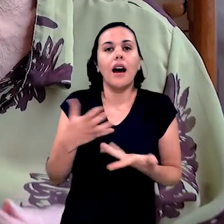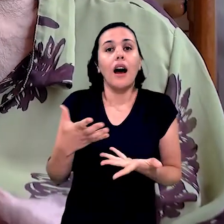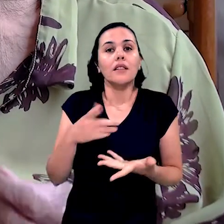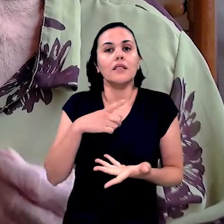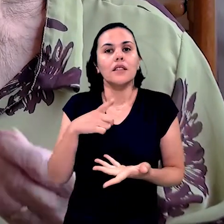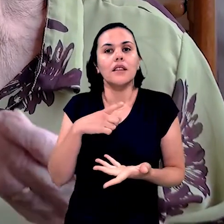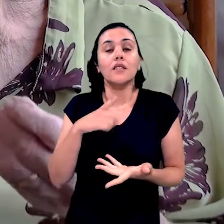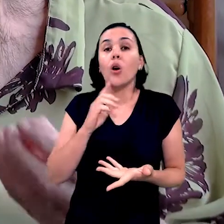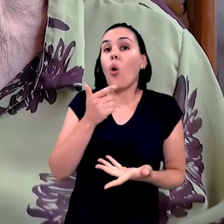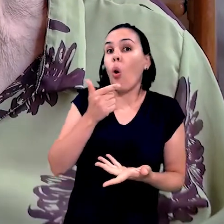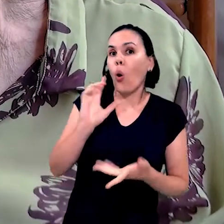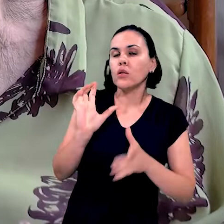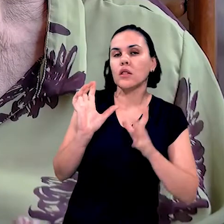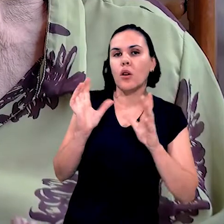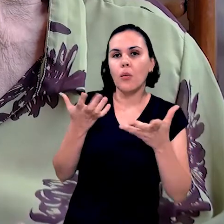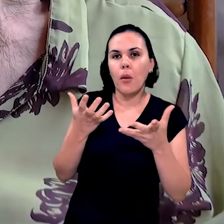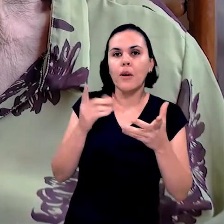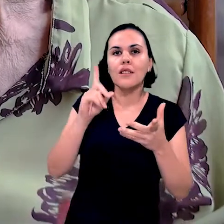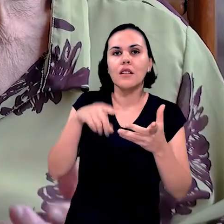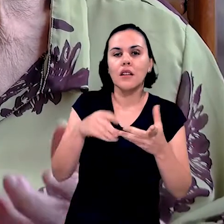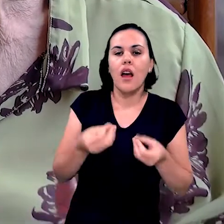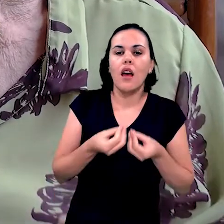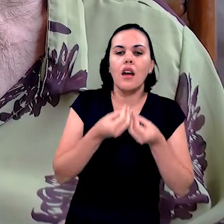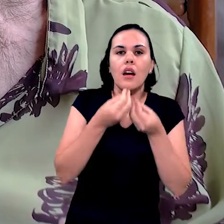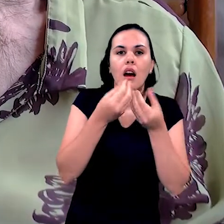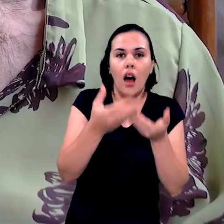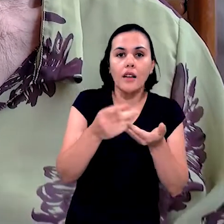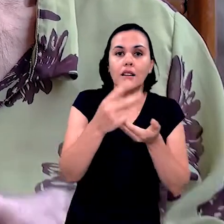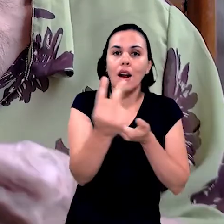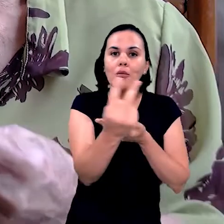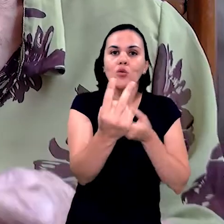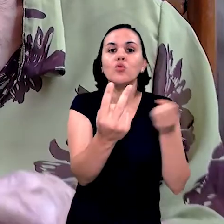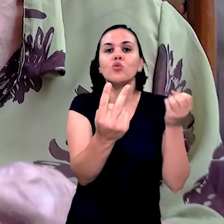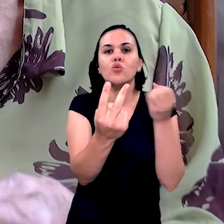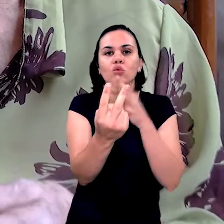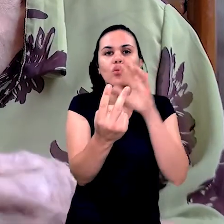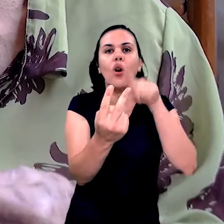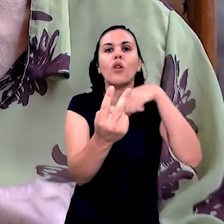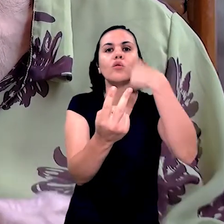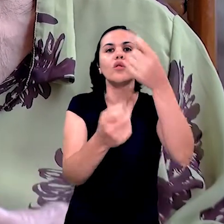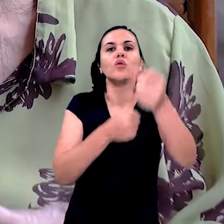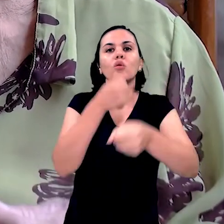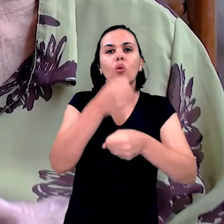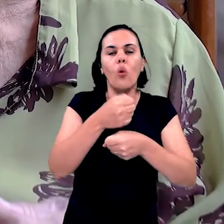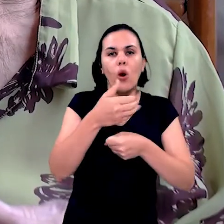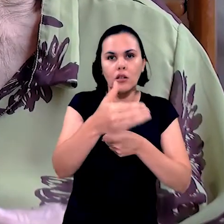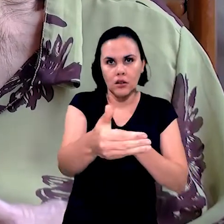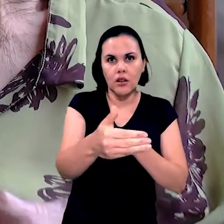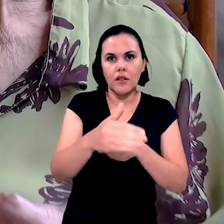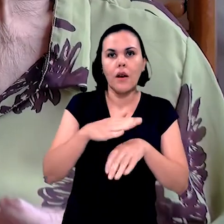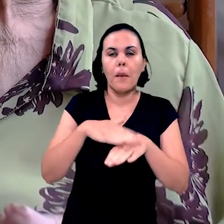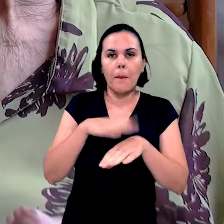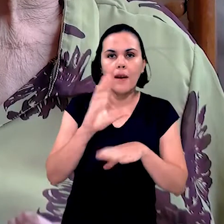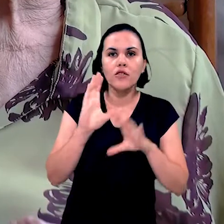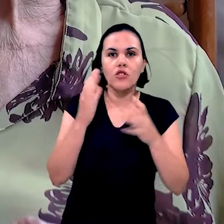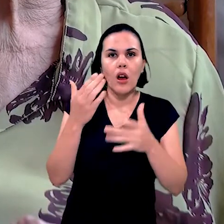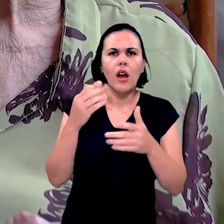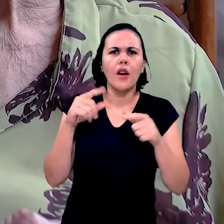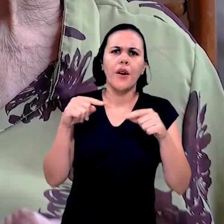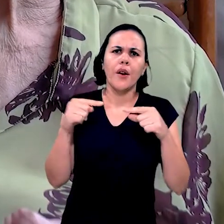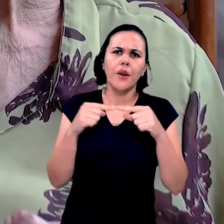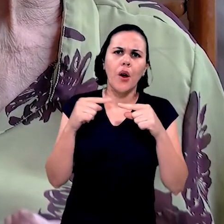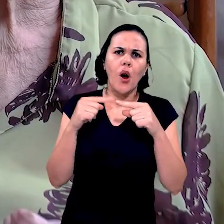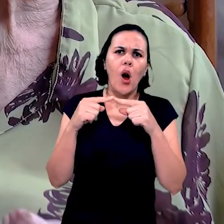Aí tem, então, a solenidade da entrega para os novos festeiros do ano que vem. Mas já é uma